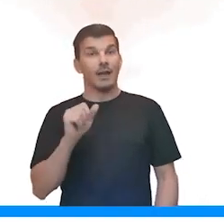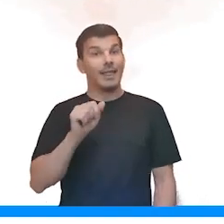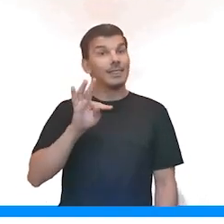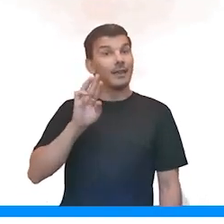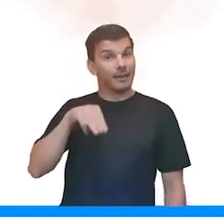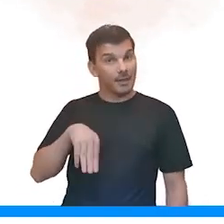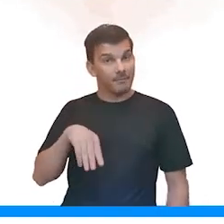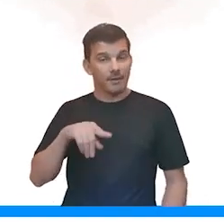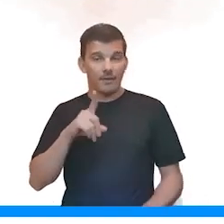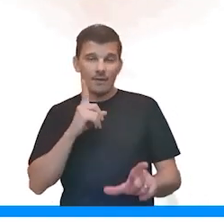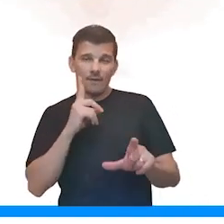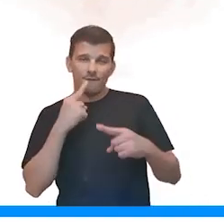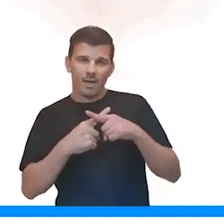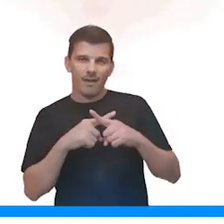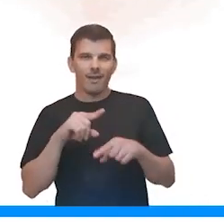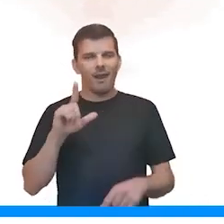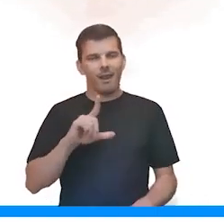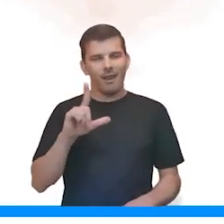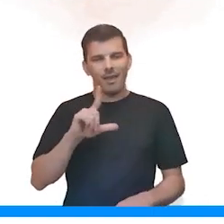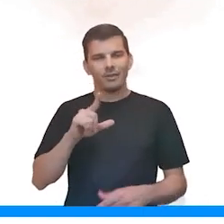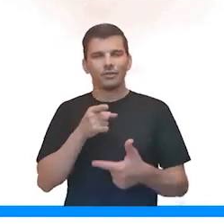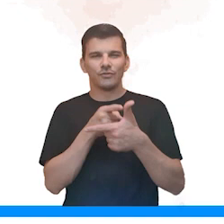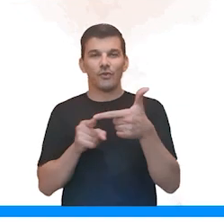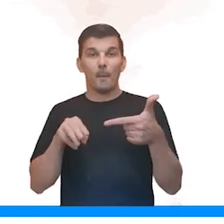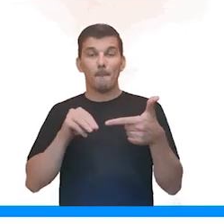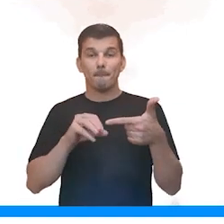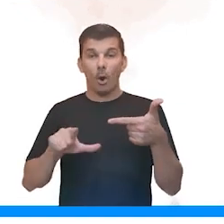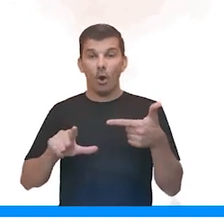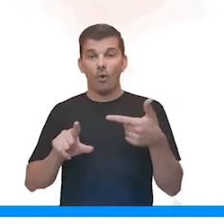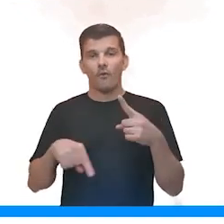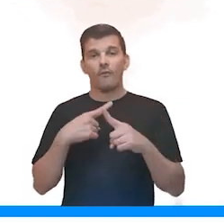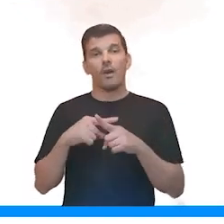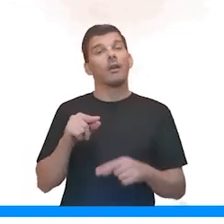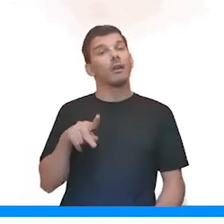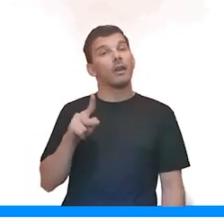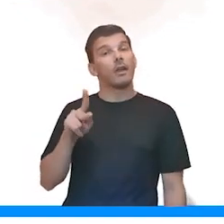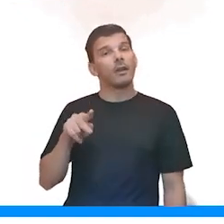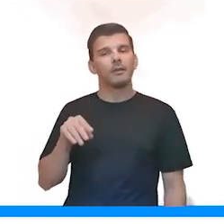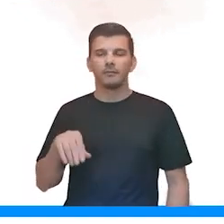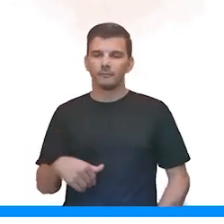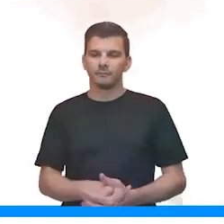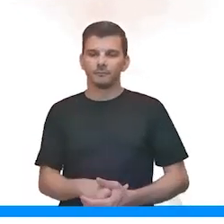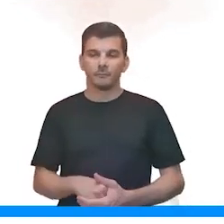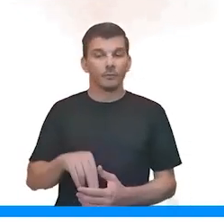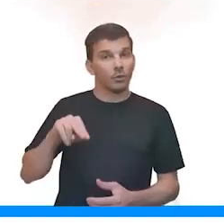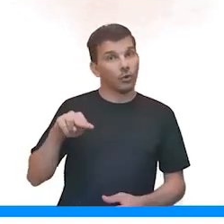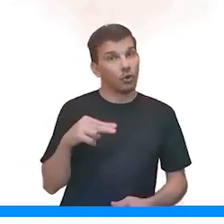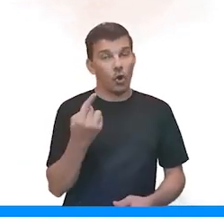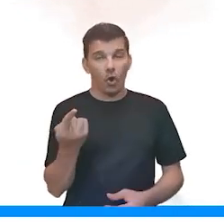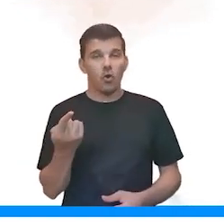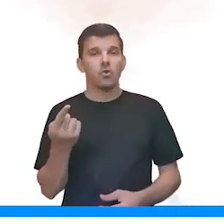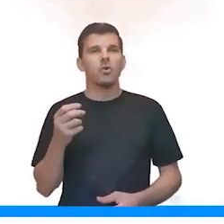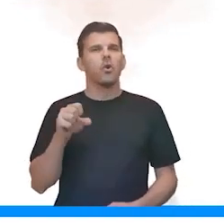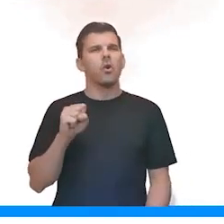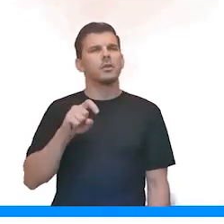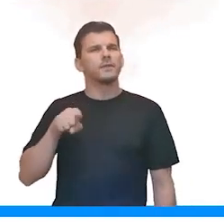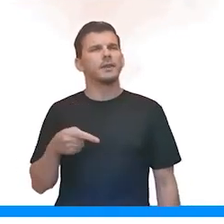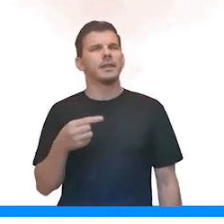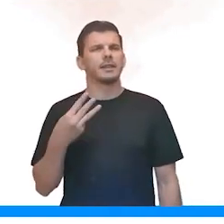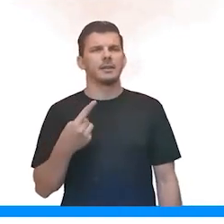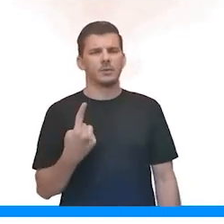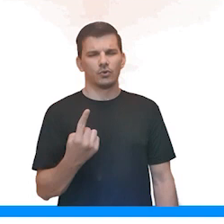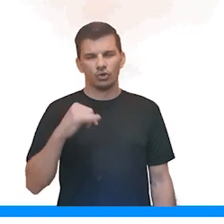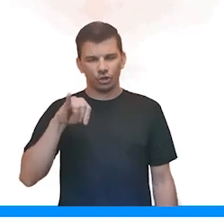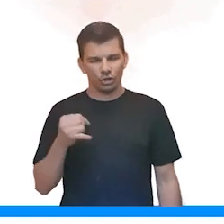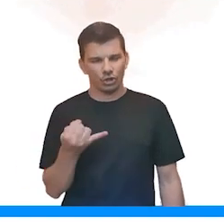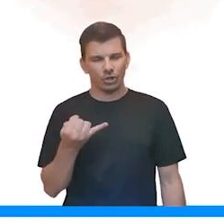0,082 atm vezes litro dividido por mol vezes Kelvin, tá? Ou